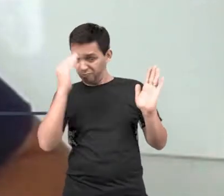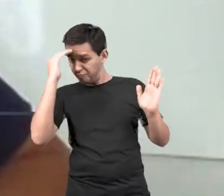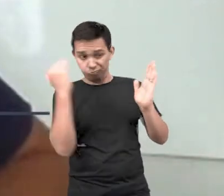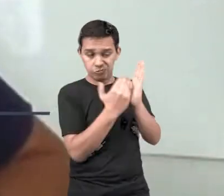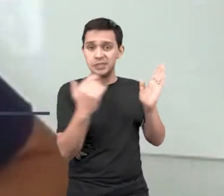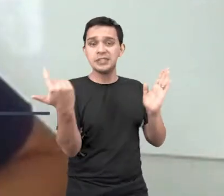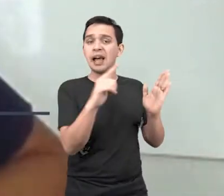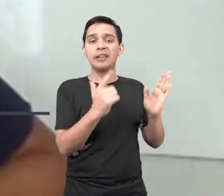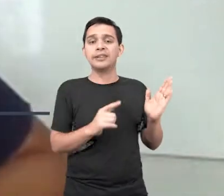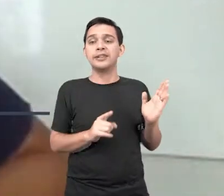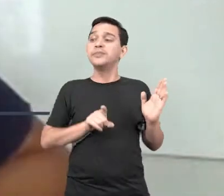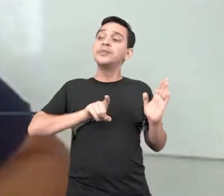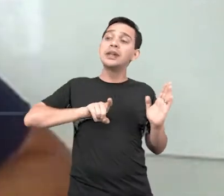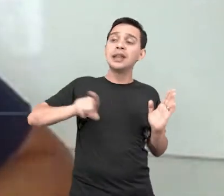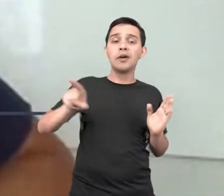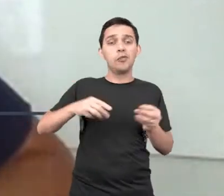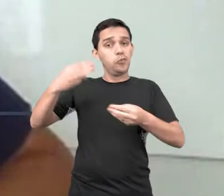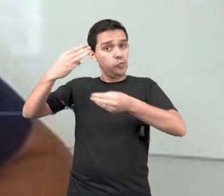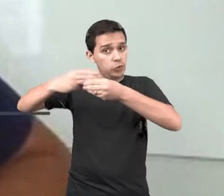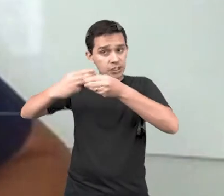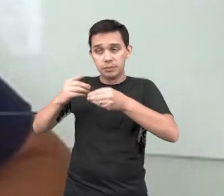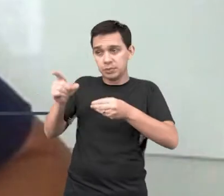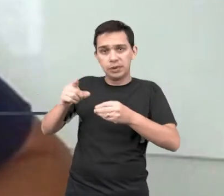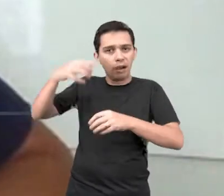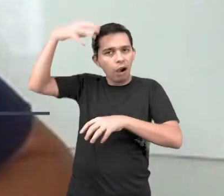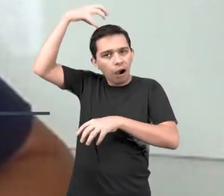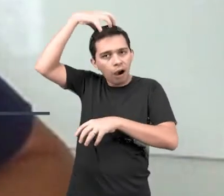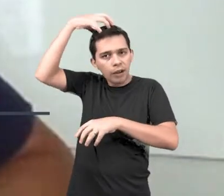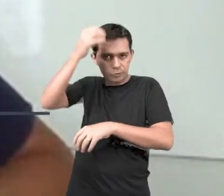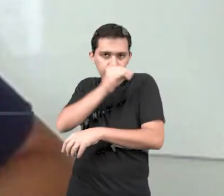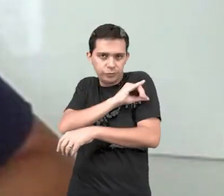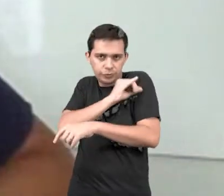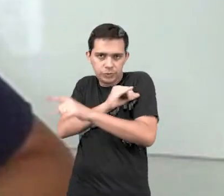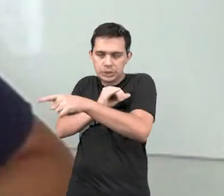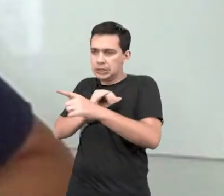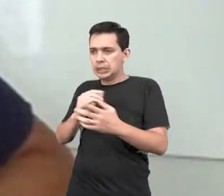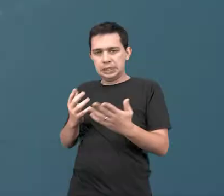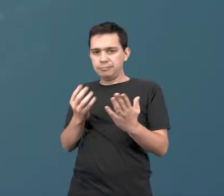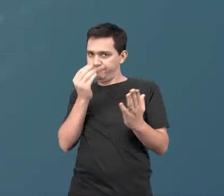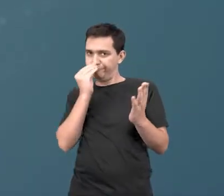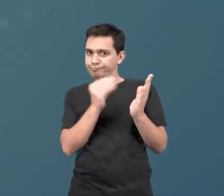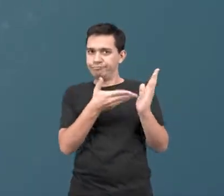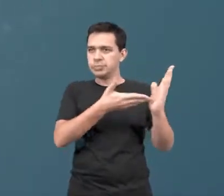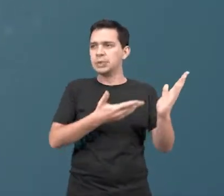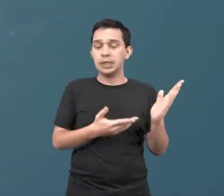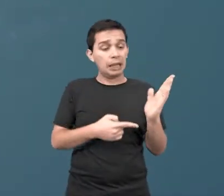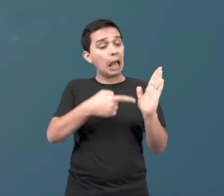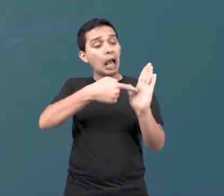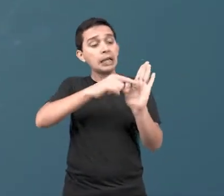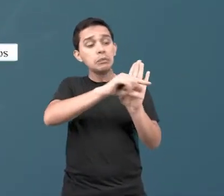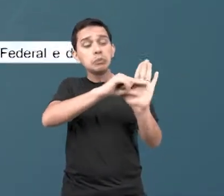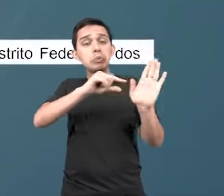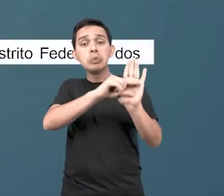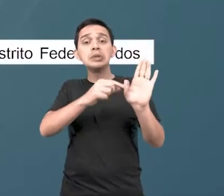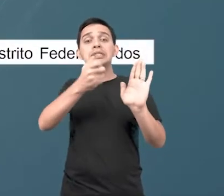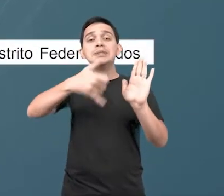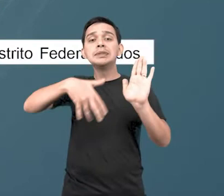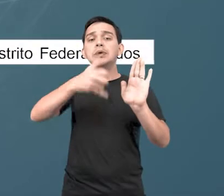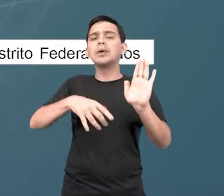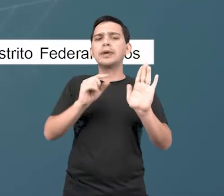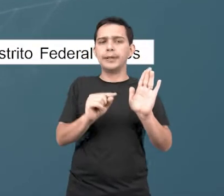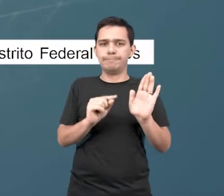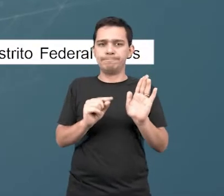dessa ação civil pública em face do município de Angra dos Reis. O que esse mecanismo prevê na lei é